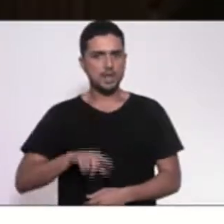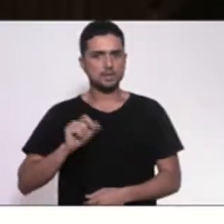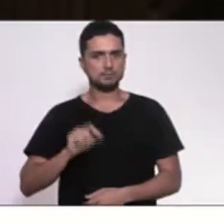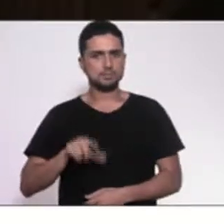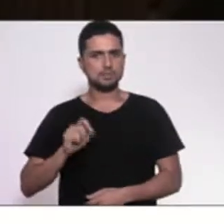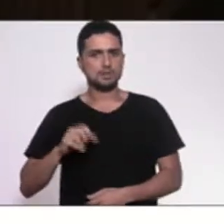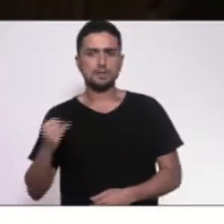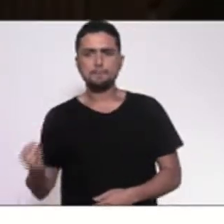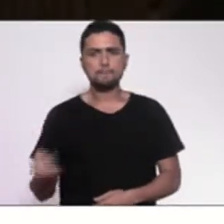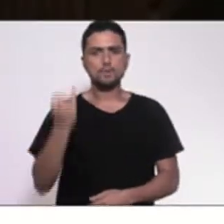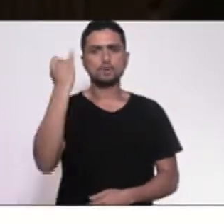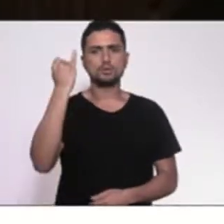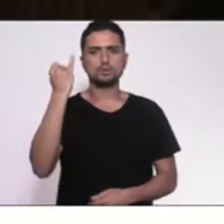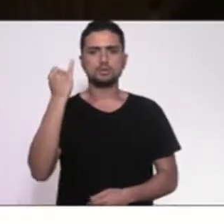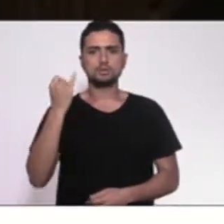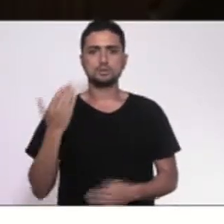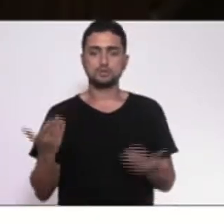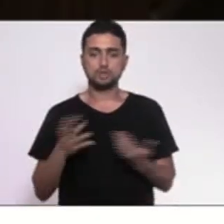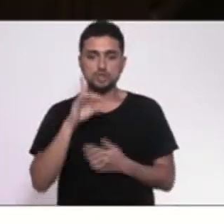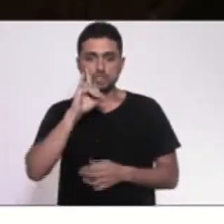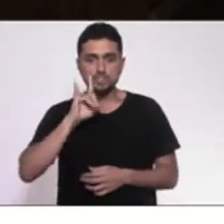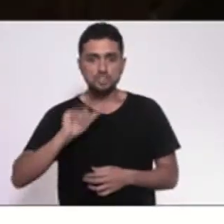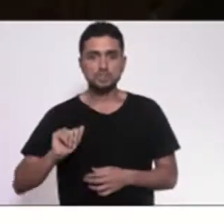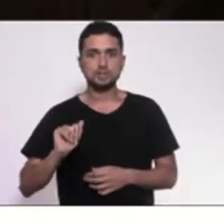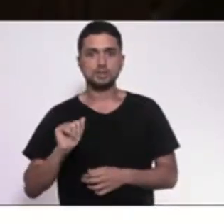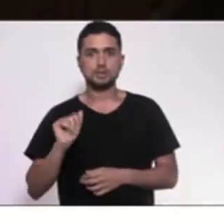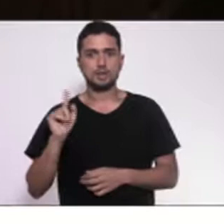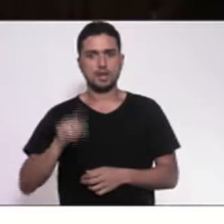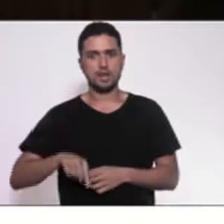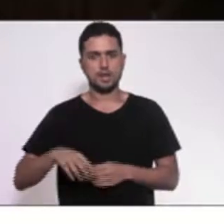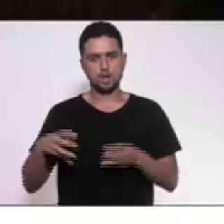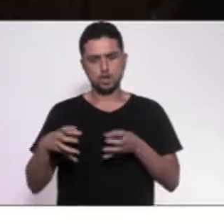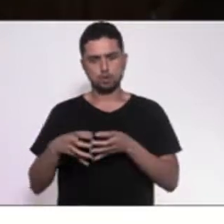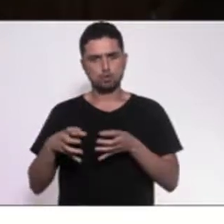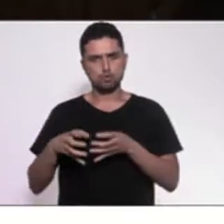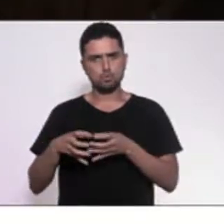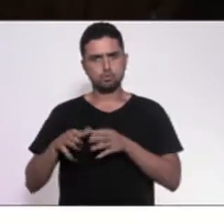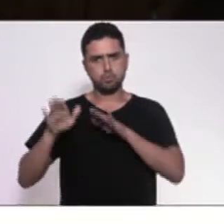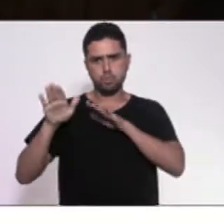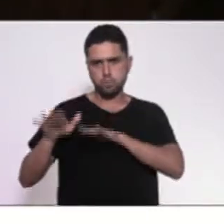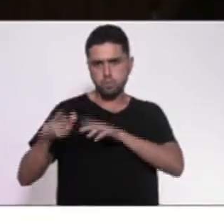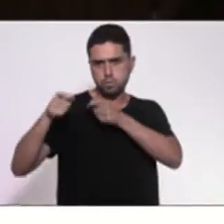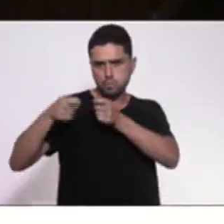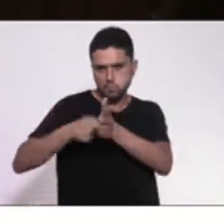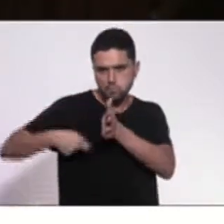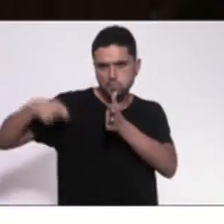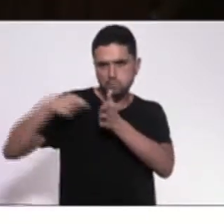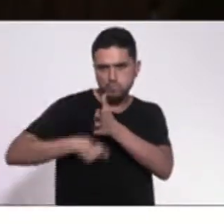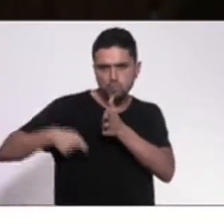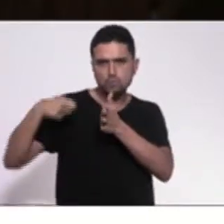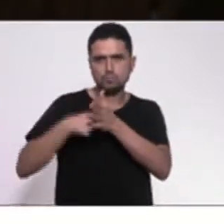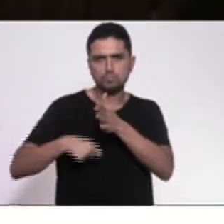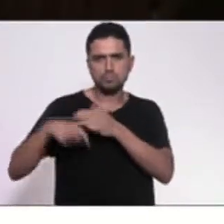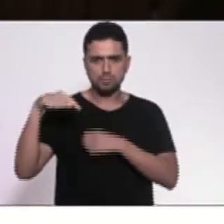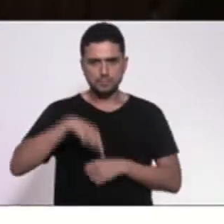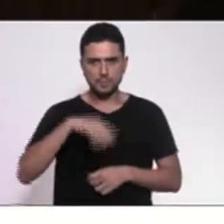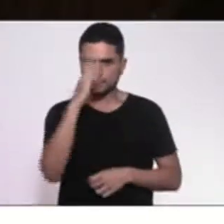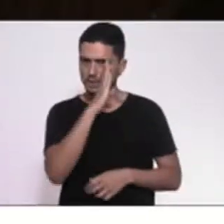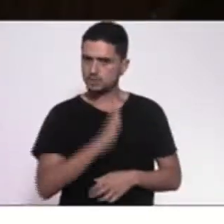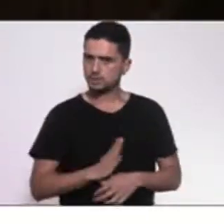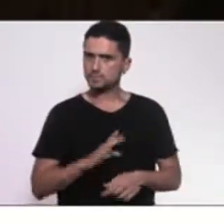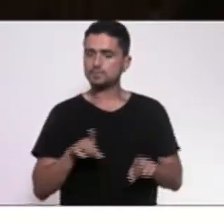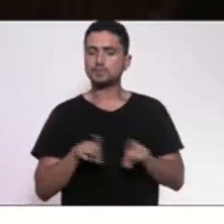dizer que essa data foi estabelecida por ativistas brasileiras e a data também denuncia, além